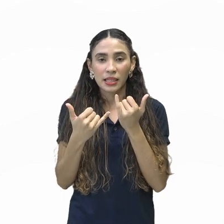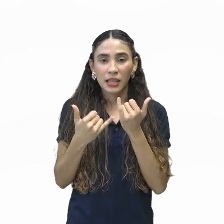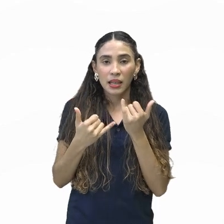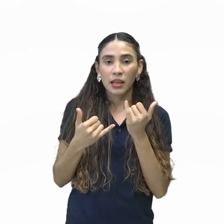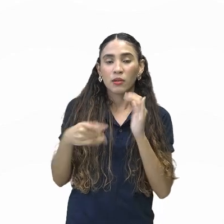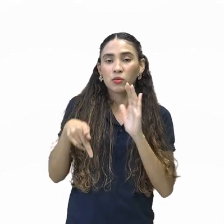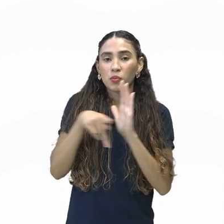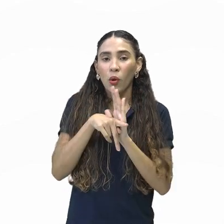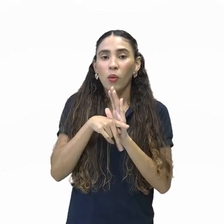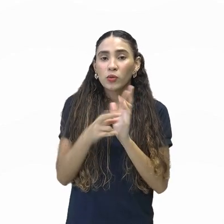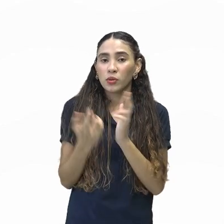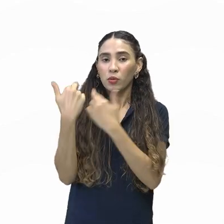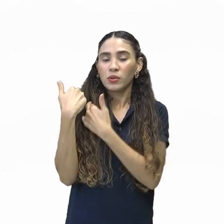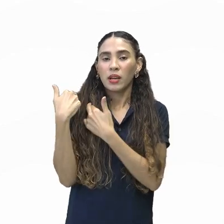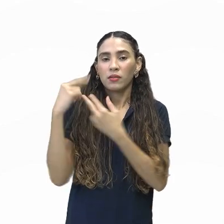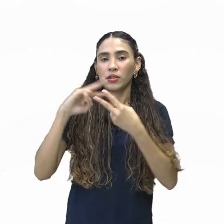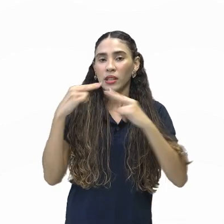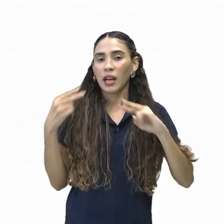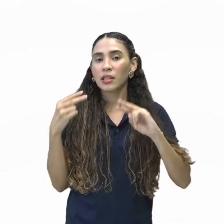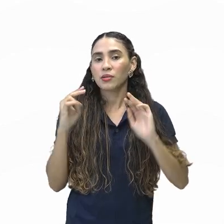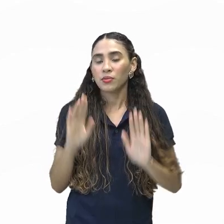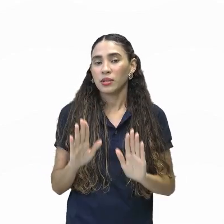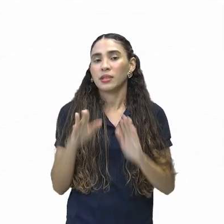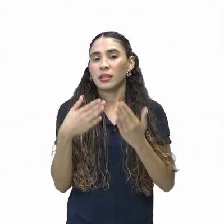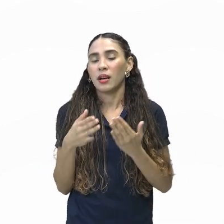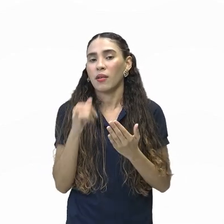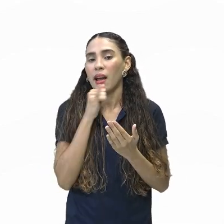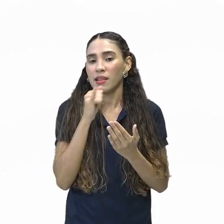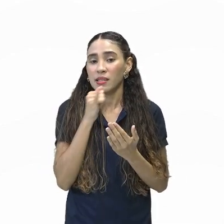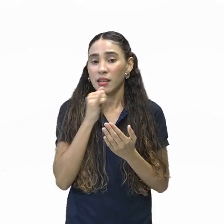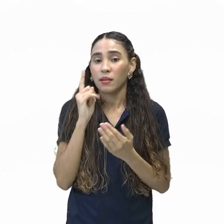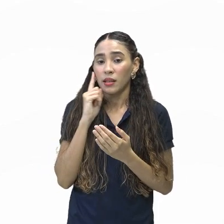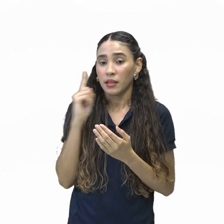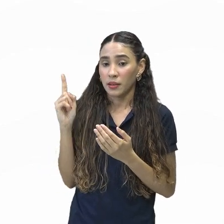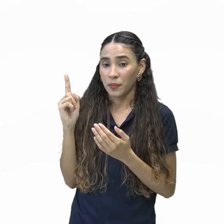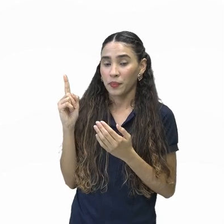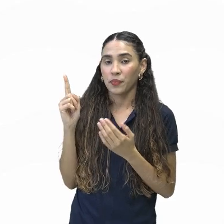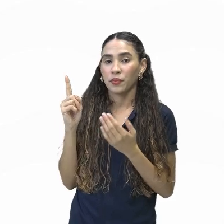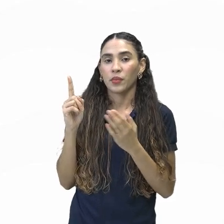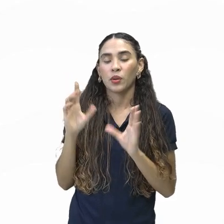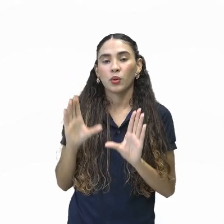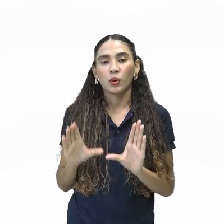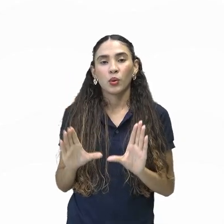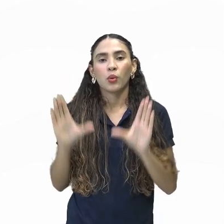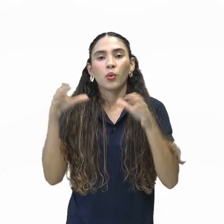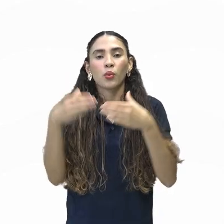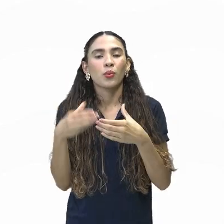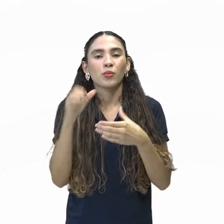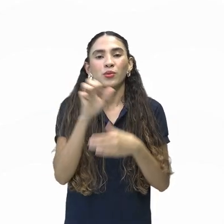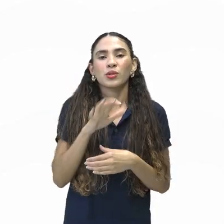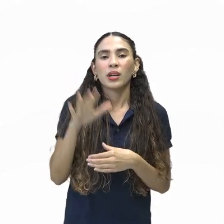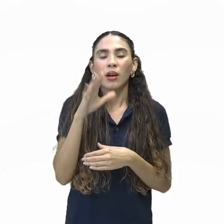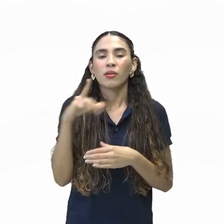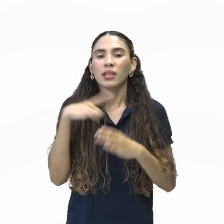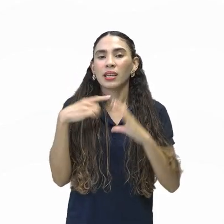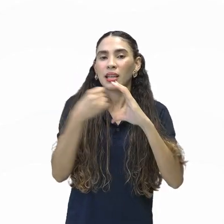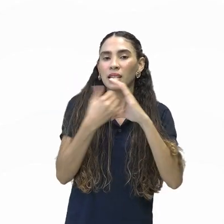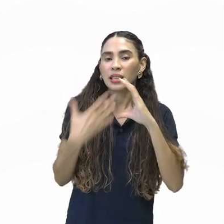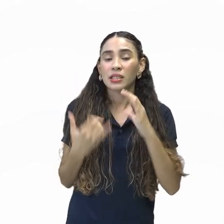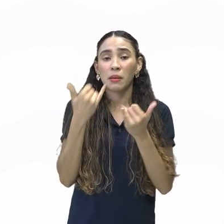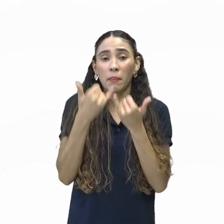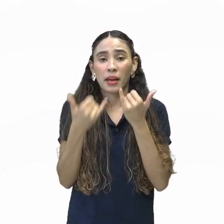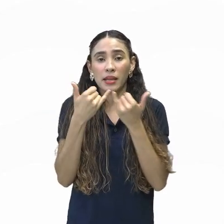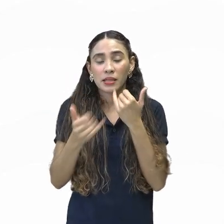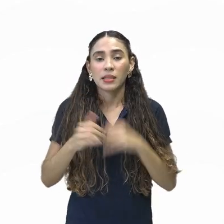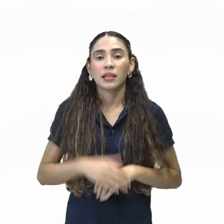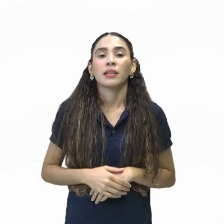seus progenitores. Então, nesse caso aí, espécies vão gerar espécies com características